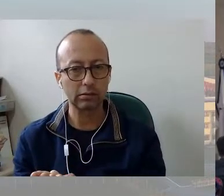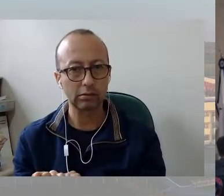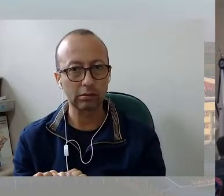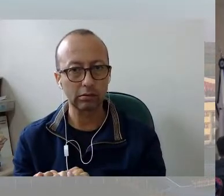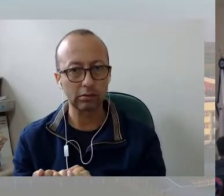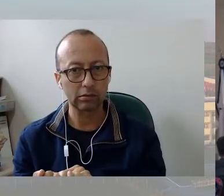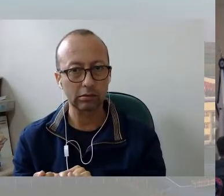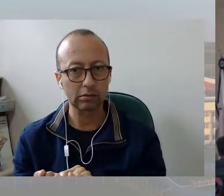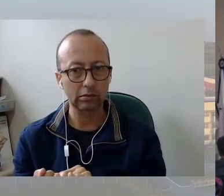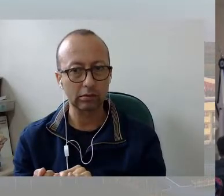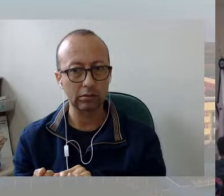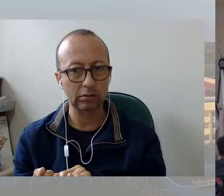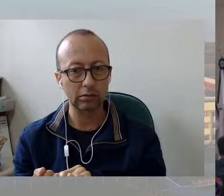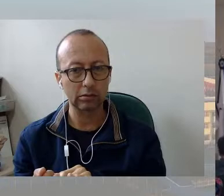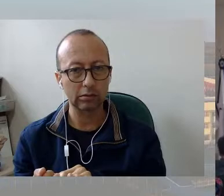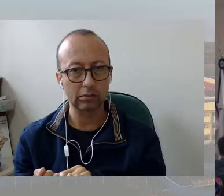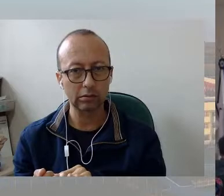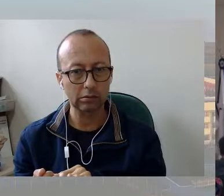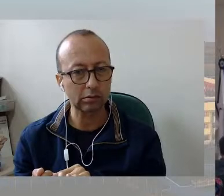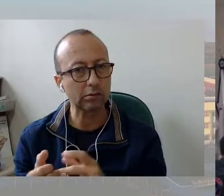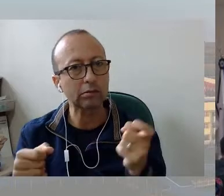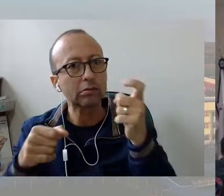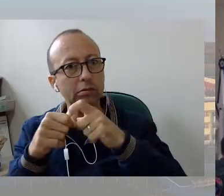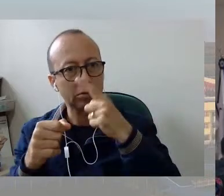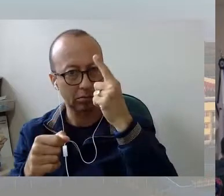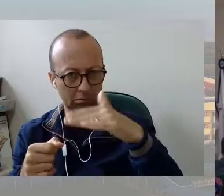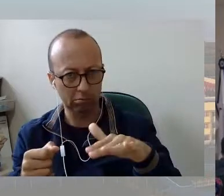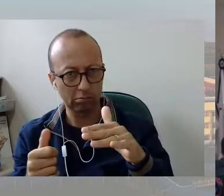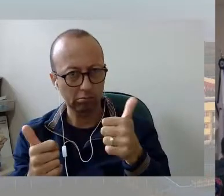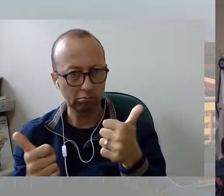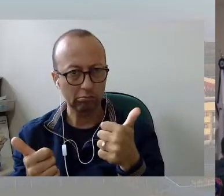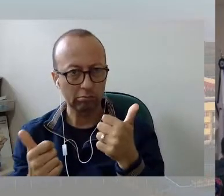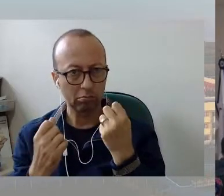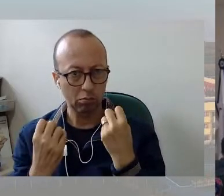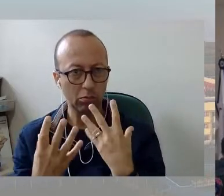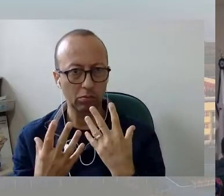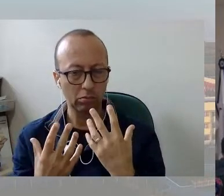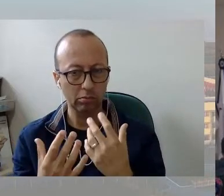São meio-dia. E aí retornamos 1h30? Pode ser?